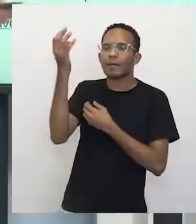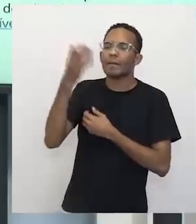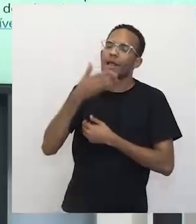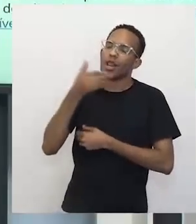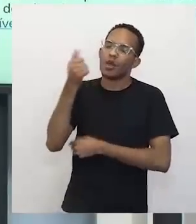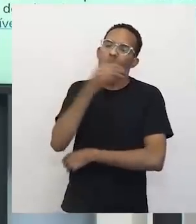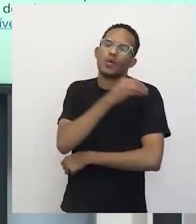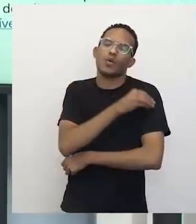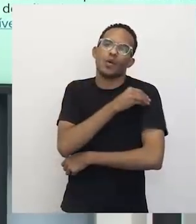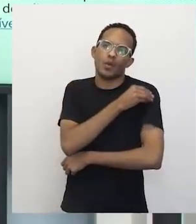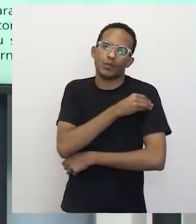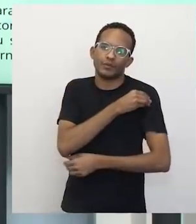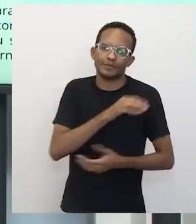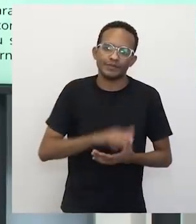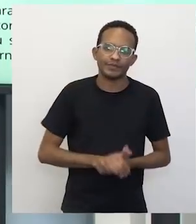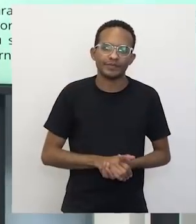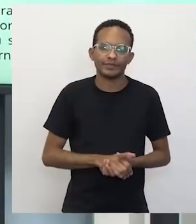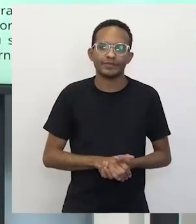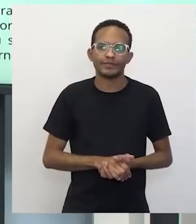álcool.